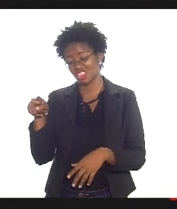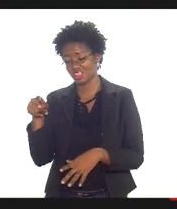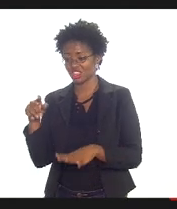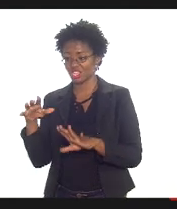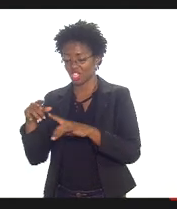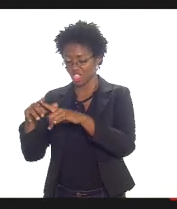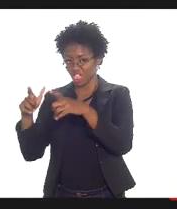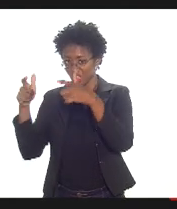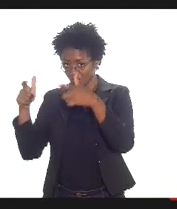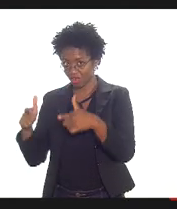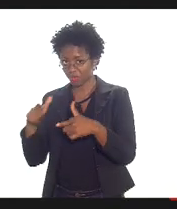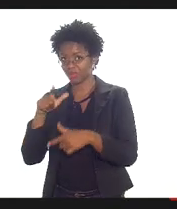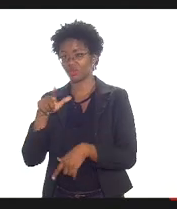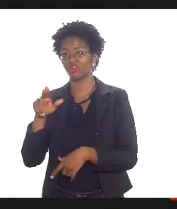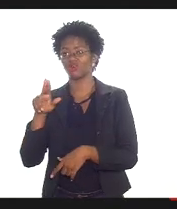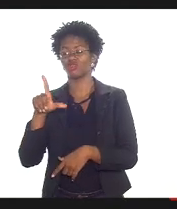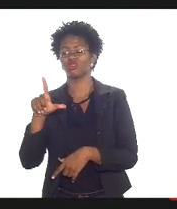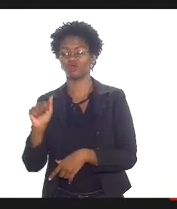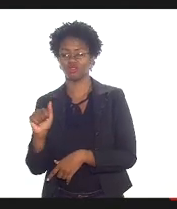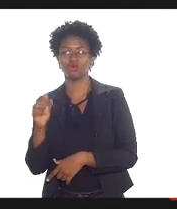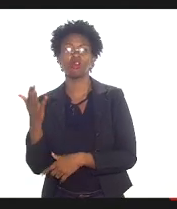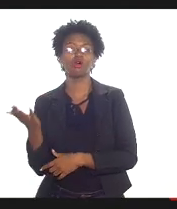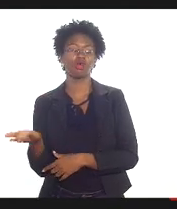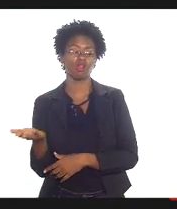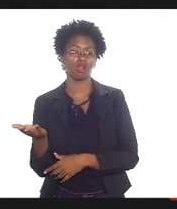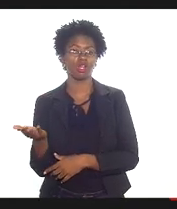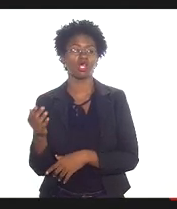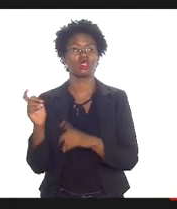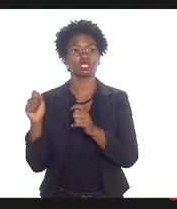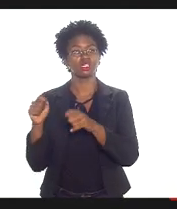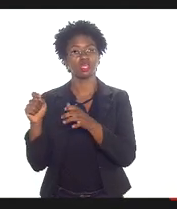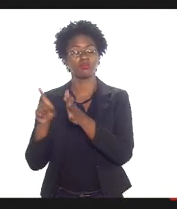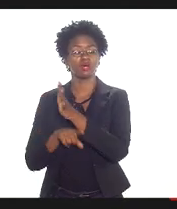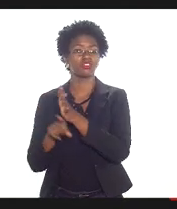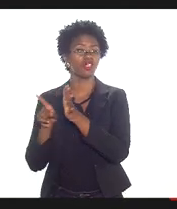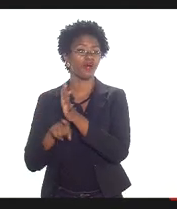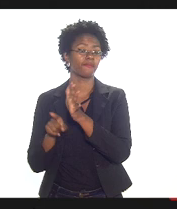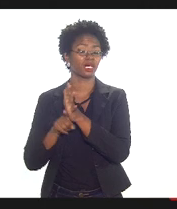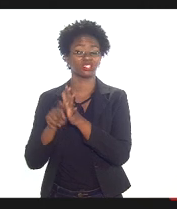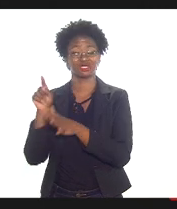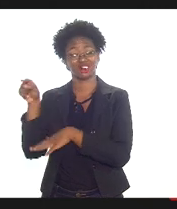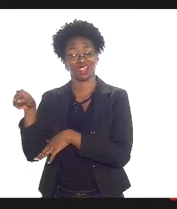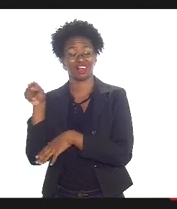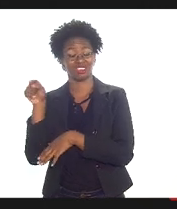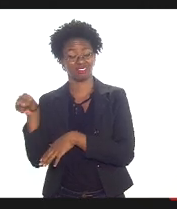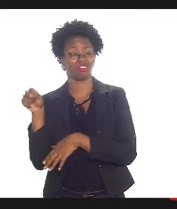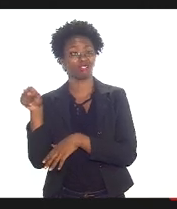O que pode ser abatido do campo de Lula, né,